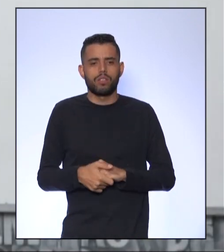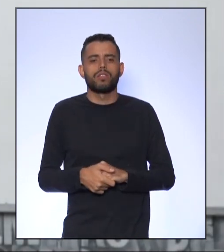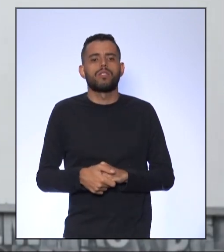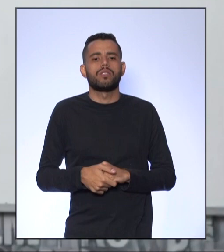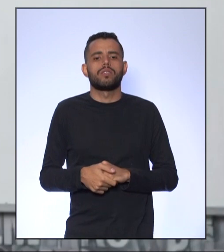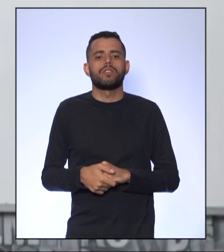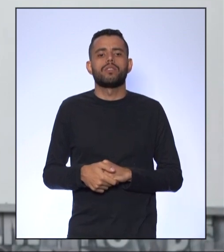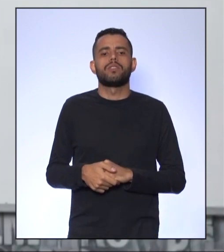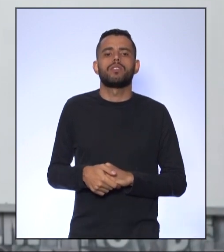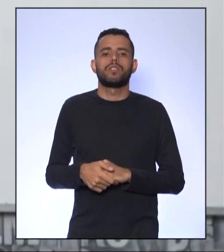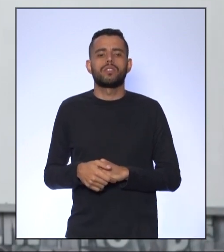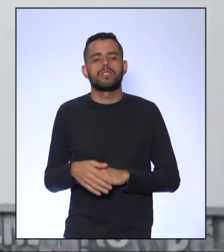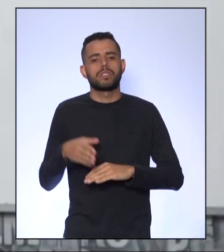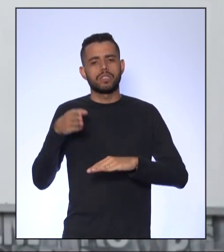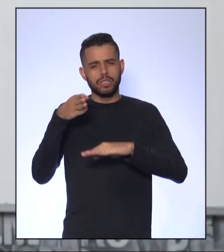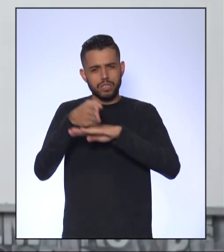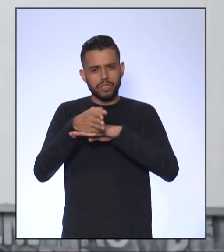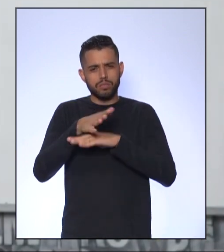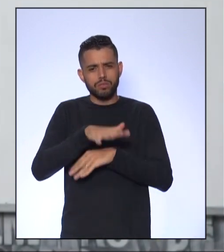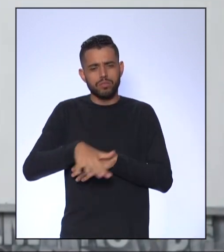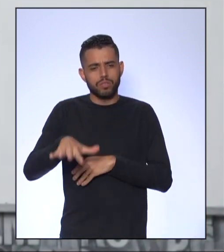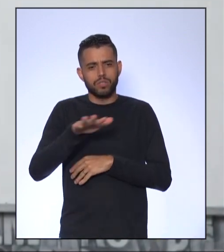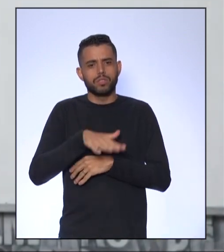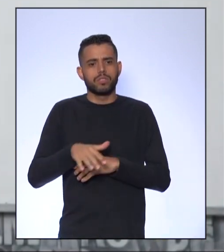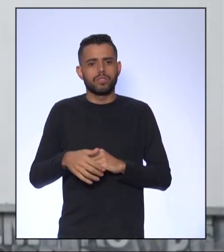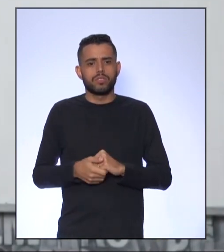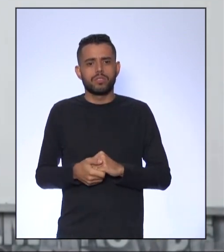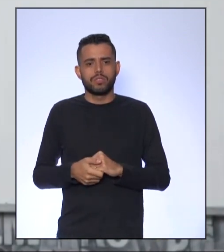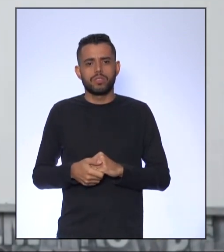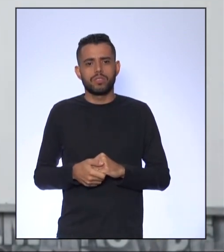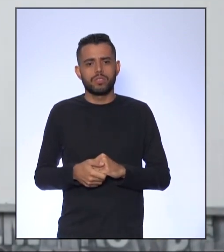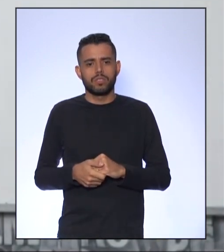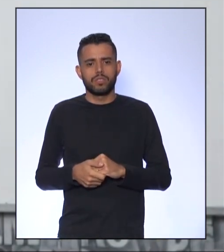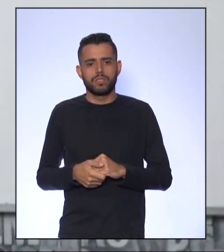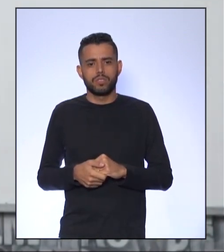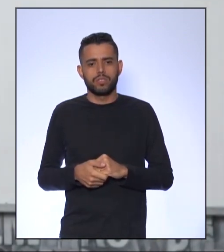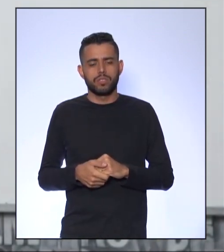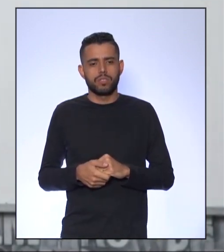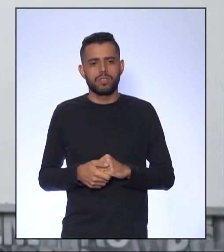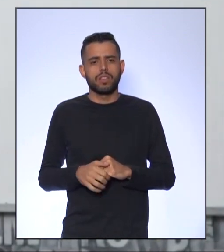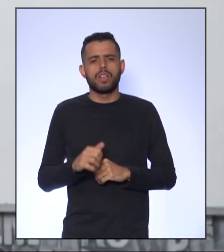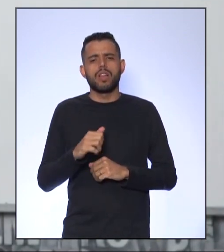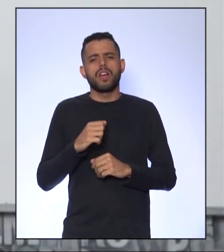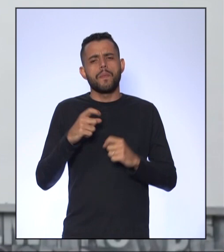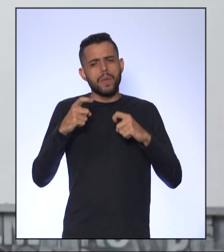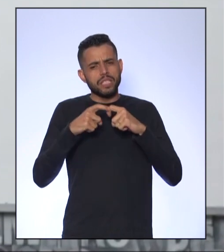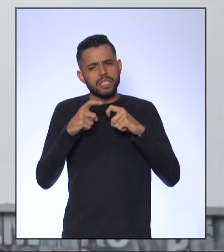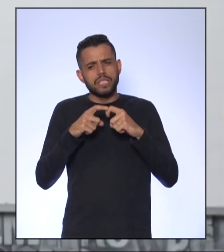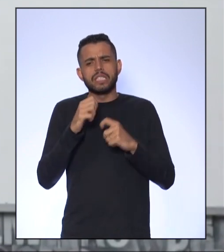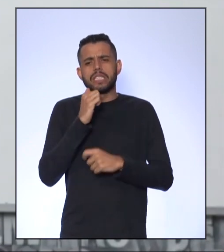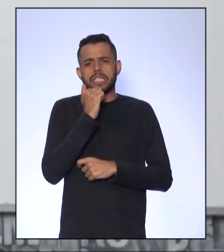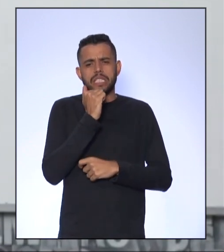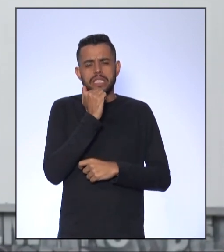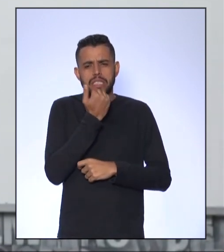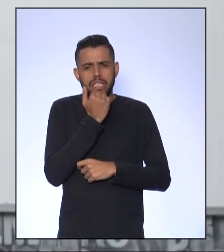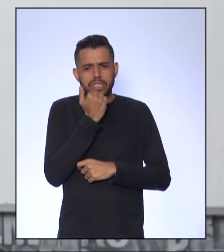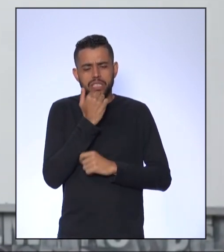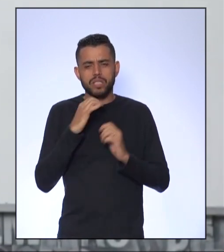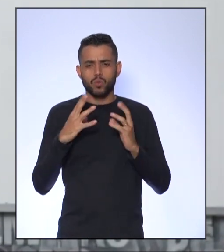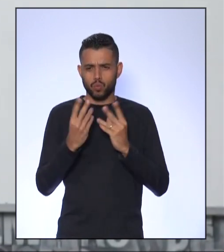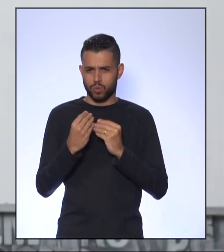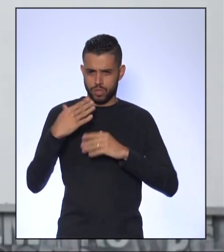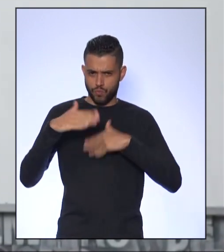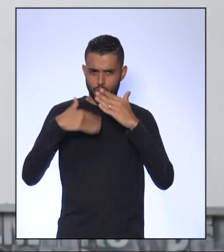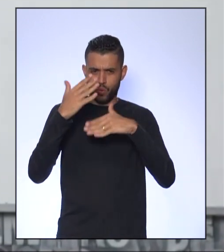entrando ali no estudo geocêntrico, a medicina, a ciência, tudo isso evolui no